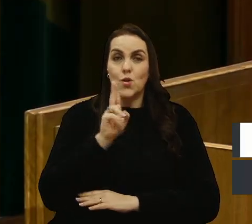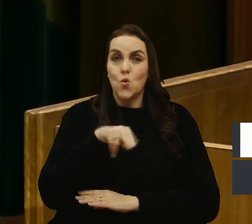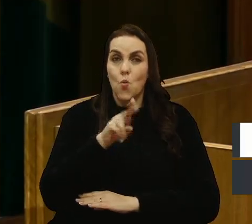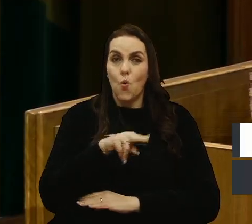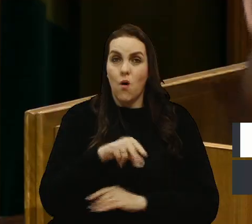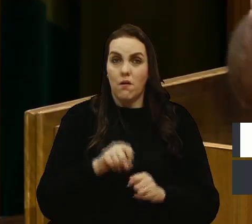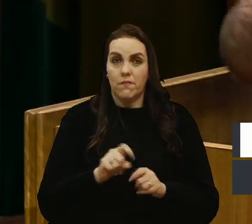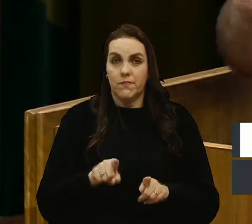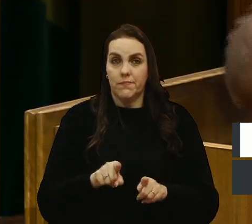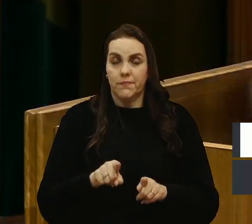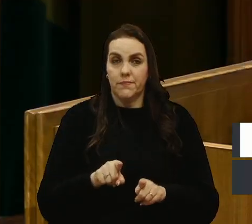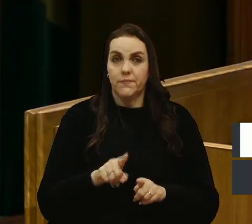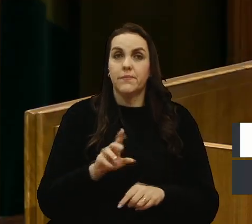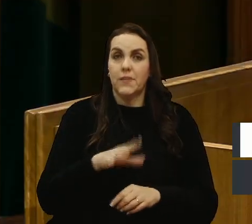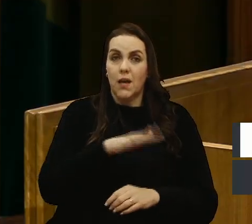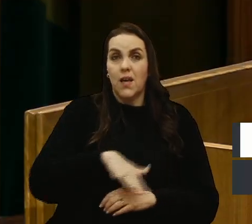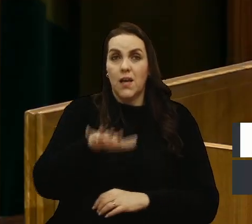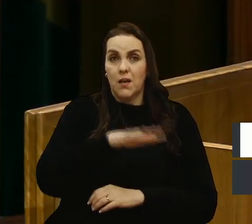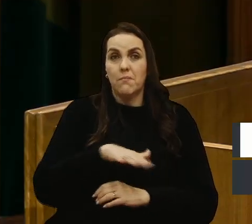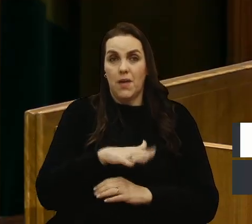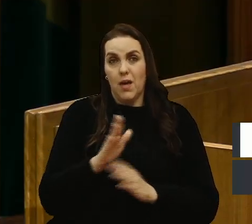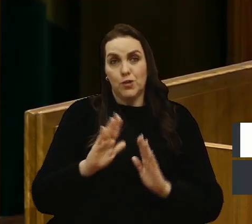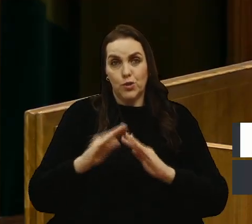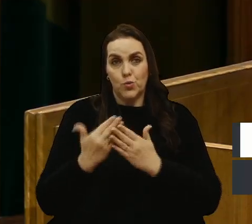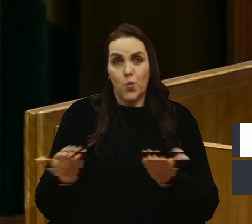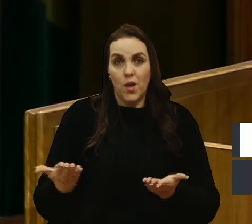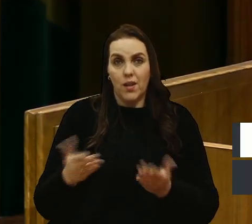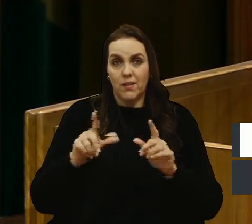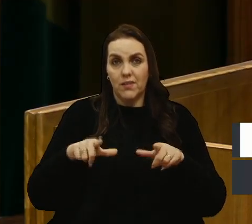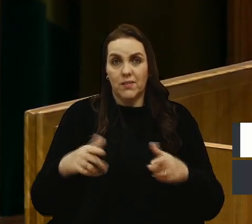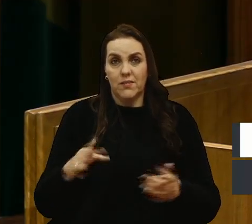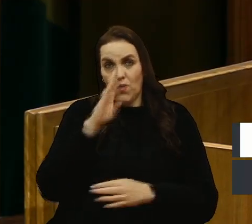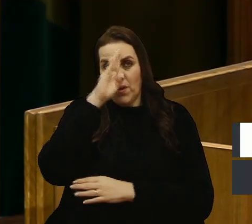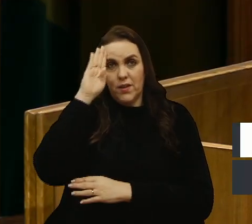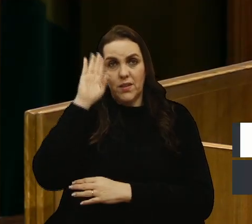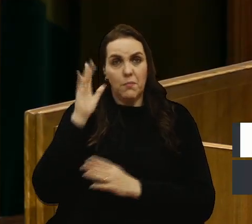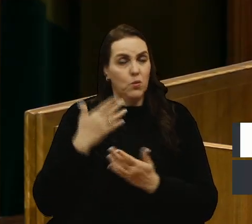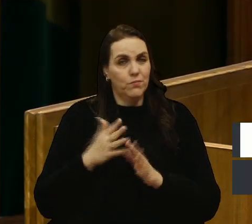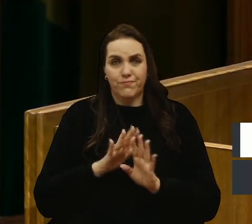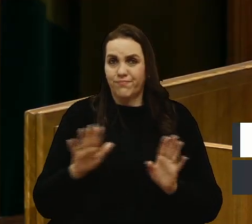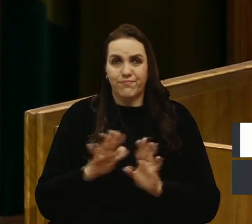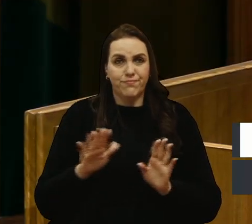realizadas. Ainda mais em um ambiente acadêmico, como nas salas de aula.